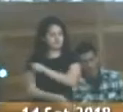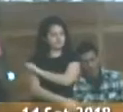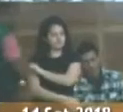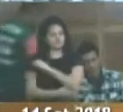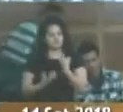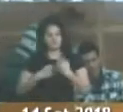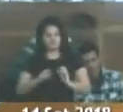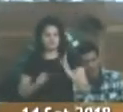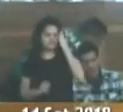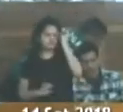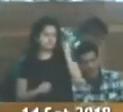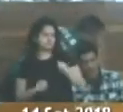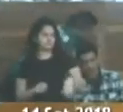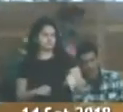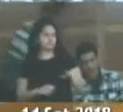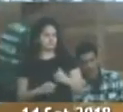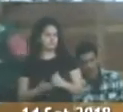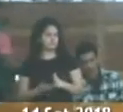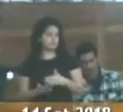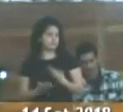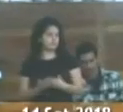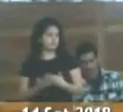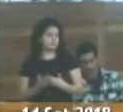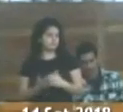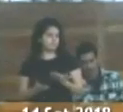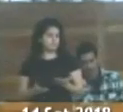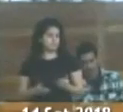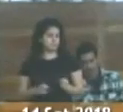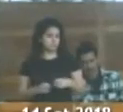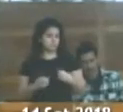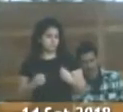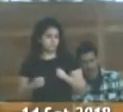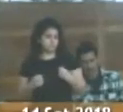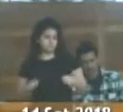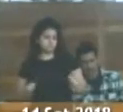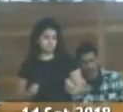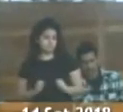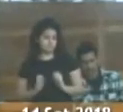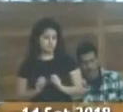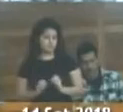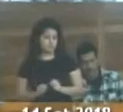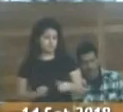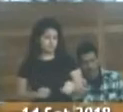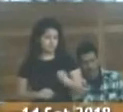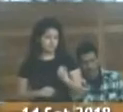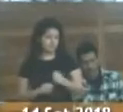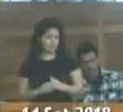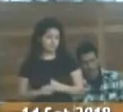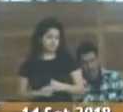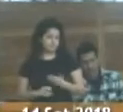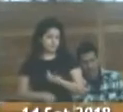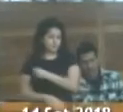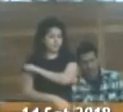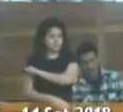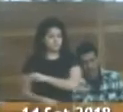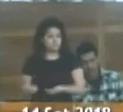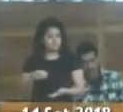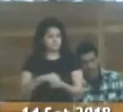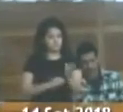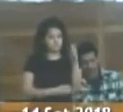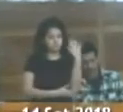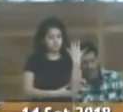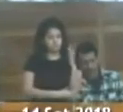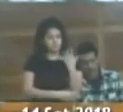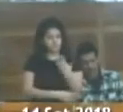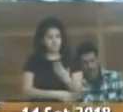interessam pelo conteúdo. Será que não devemos educar para preservar a nossa cultura? Não serão os alunos partes do meio ambiente?